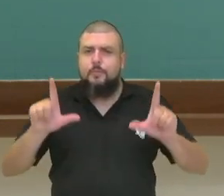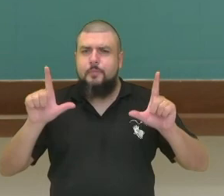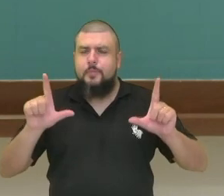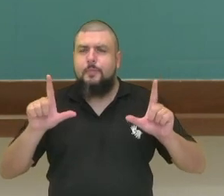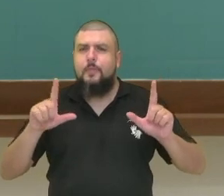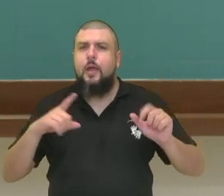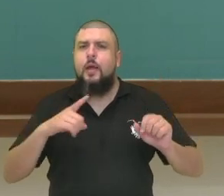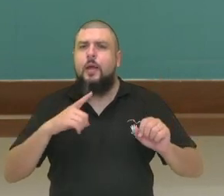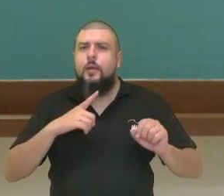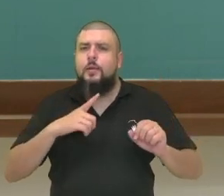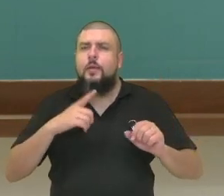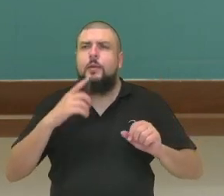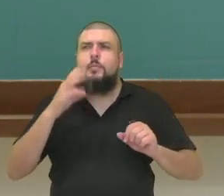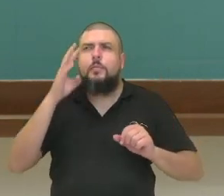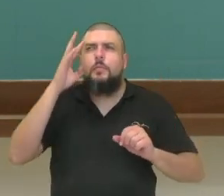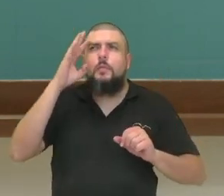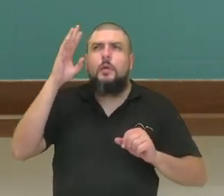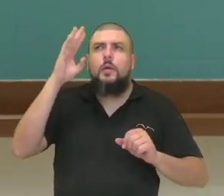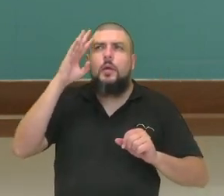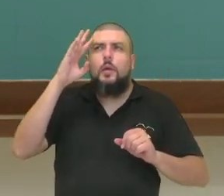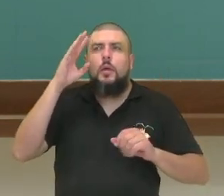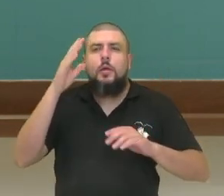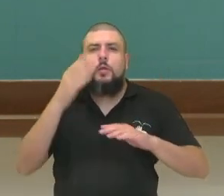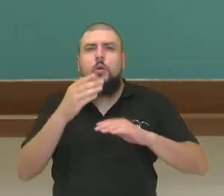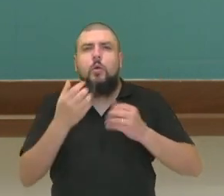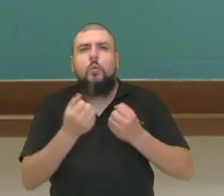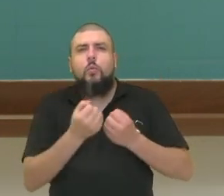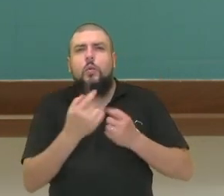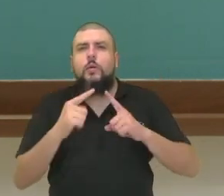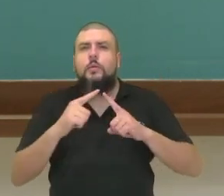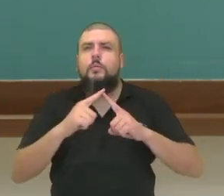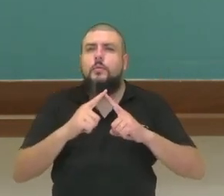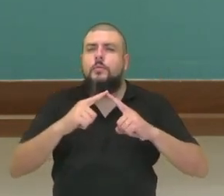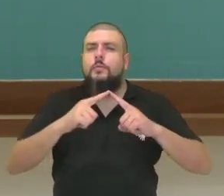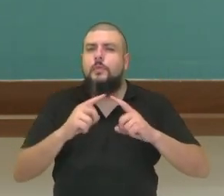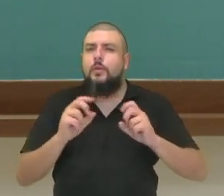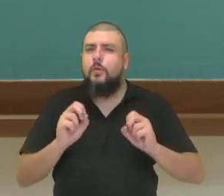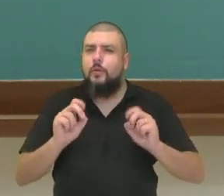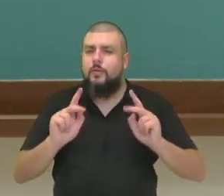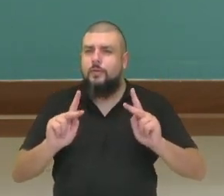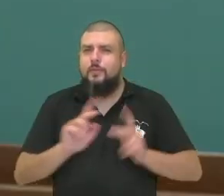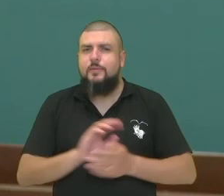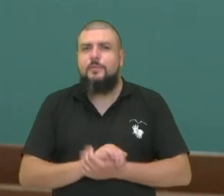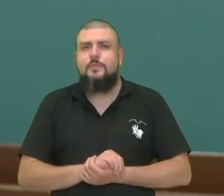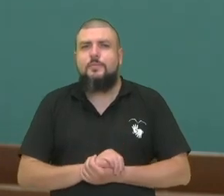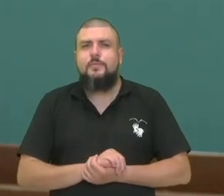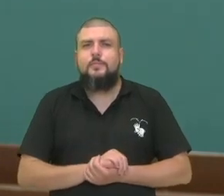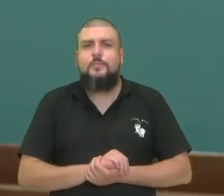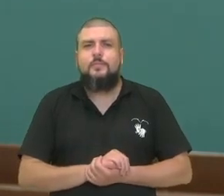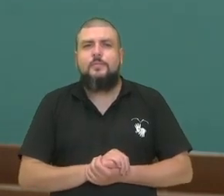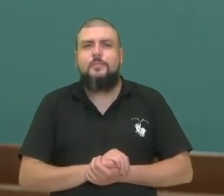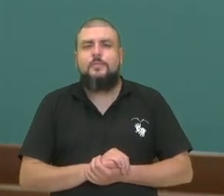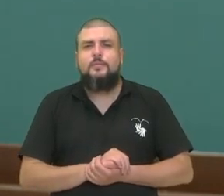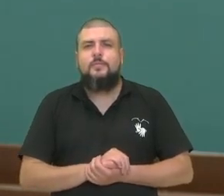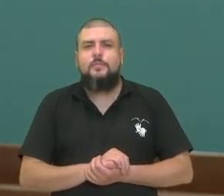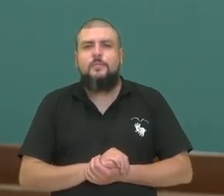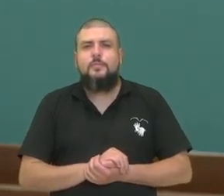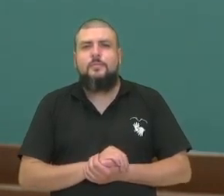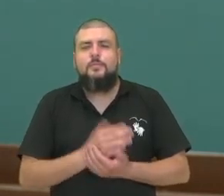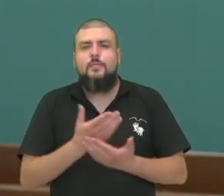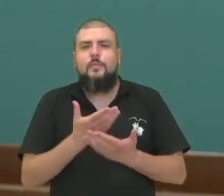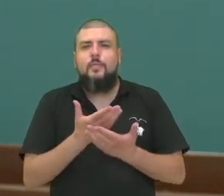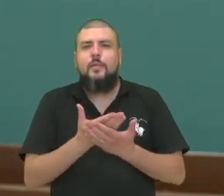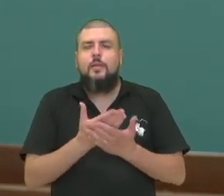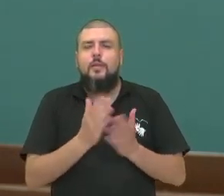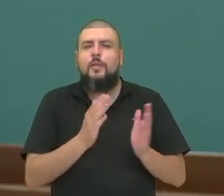ideia de angulação que vocês podem estar explorando tá bom Beleza então tá joia né não tá bom então o que que nos